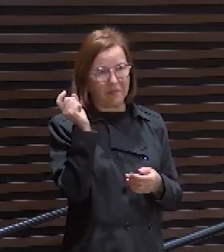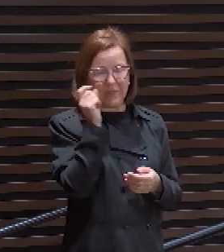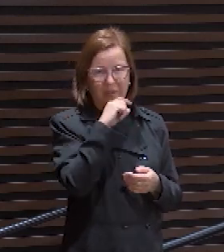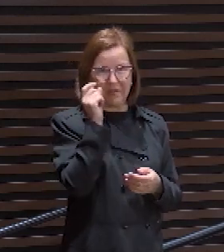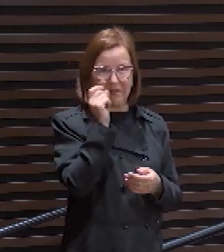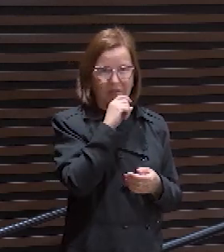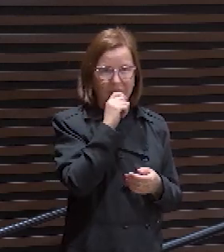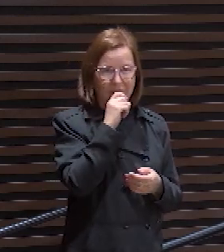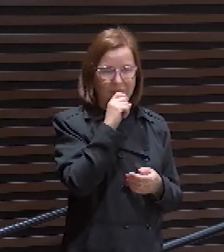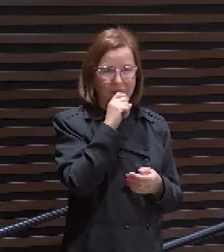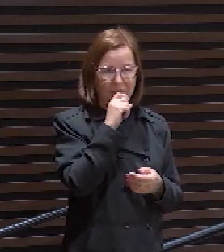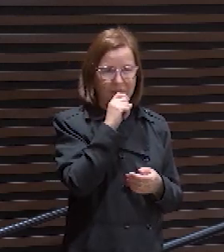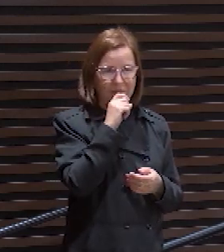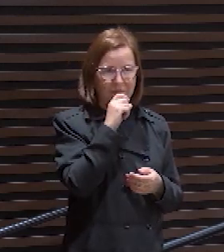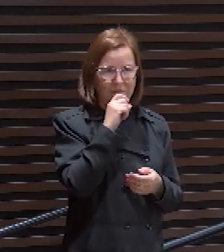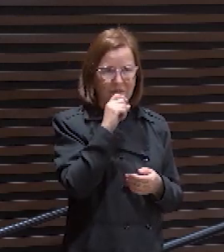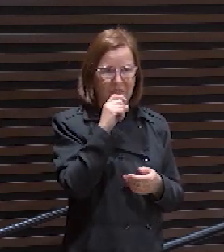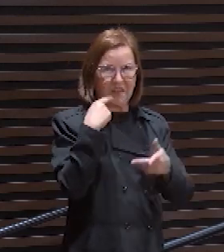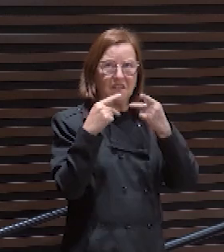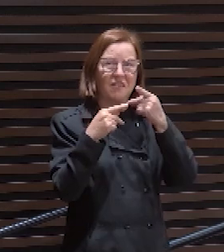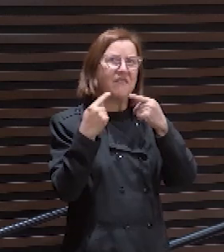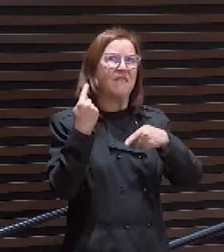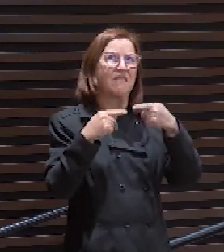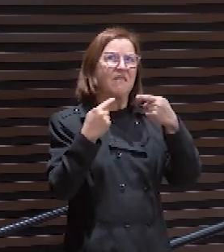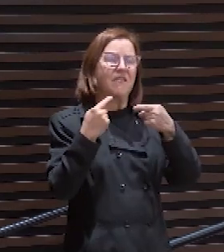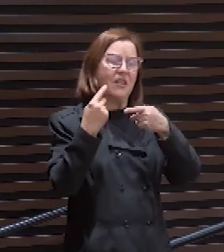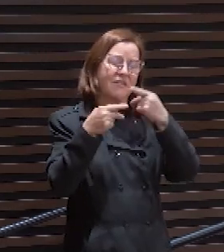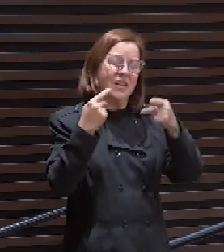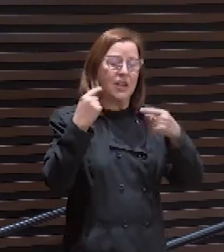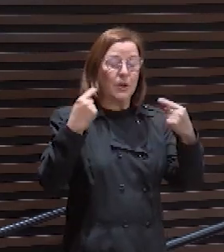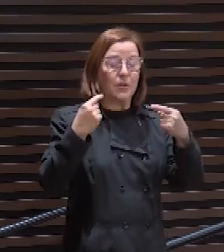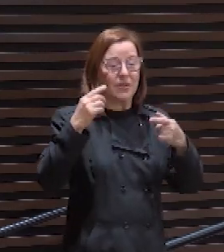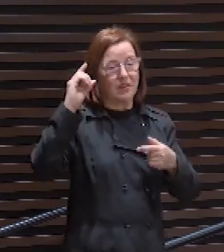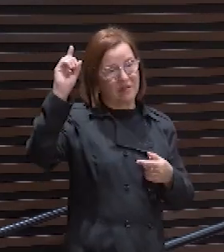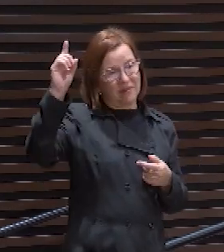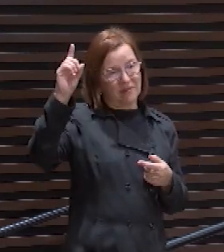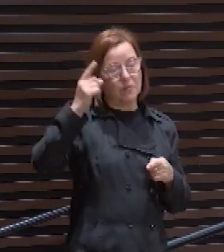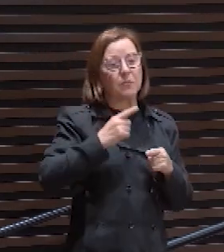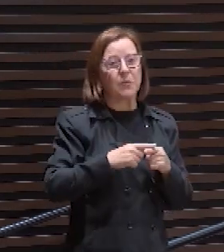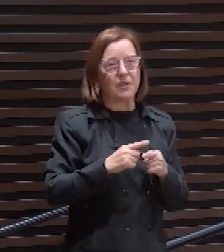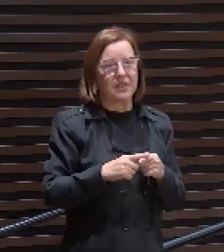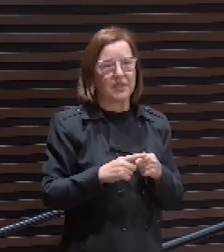mentiras, blasfêmias. Por quê? Porque ele é um pecador.